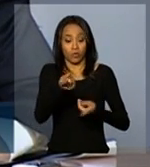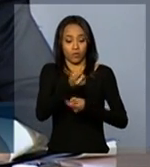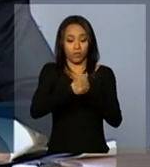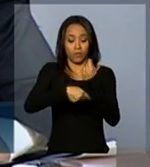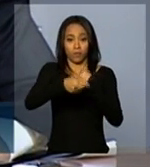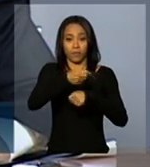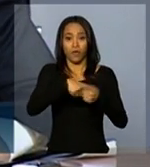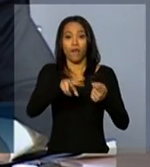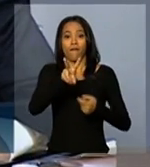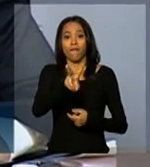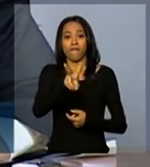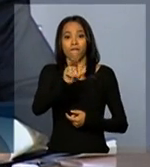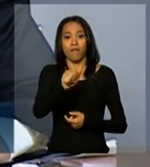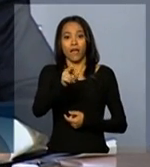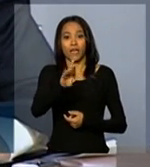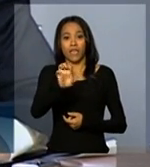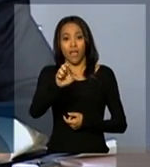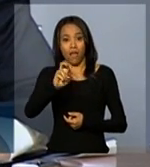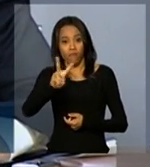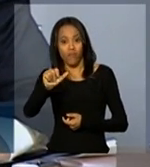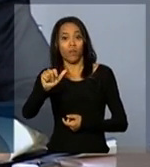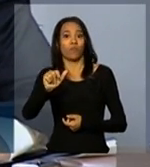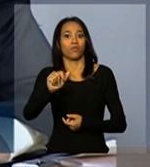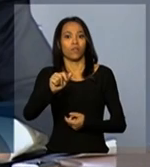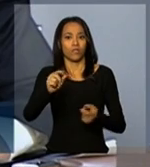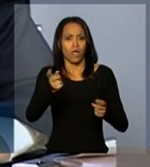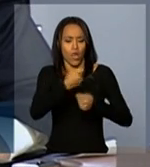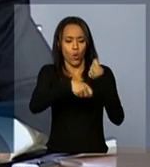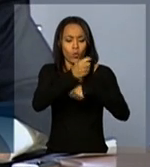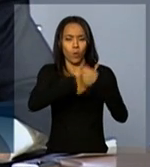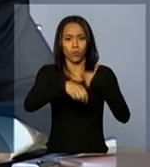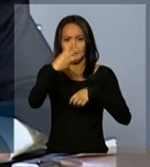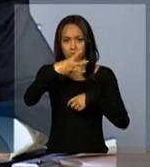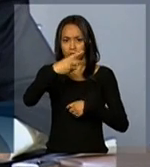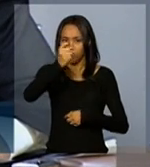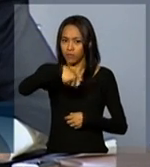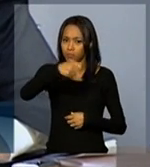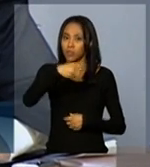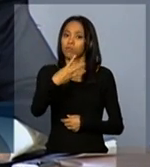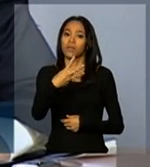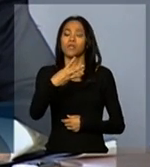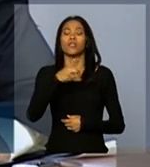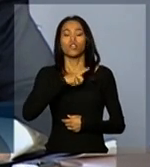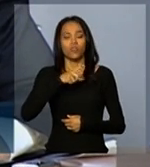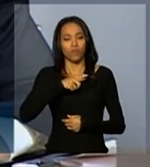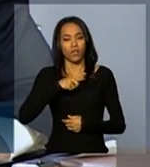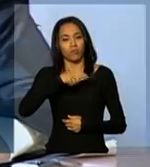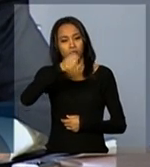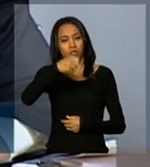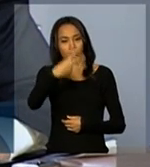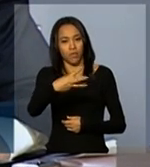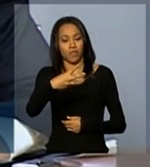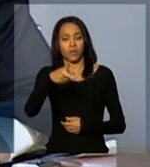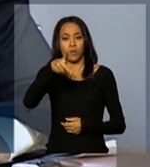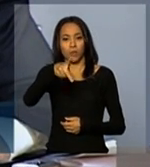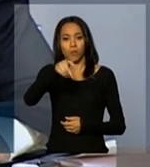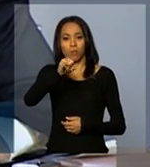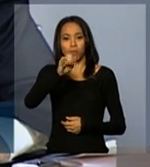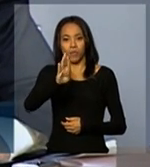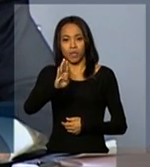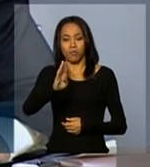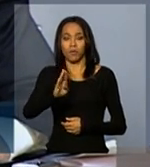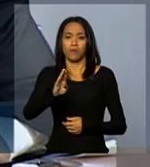em relação ao terceiro trimestre, tá certo? O terceiro trimestre, nós tivemos um trimestre com PIB de